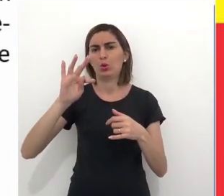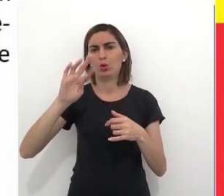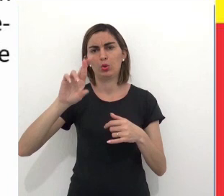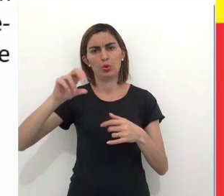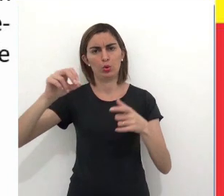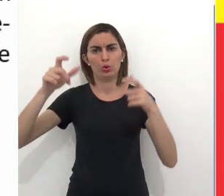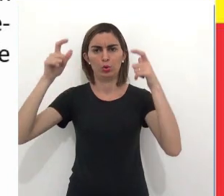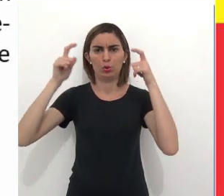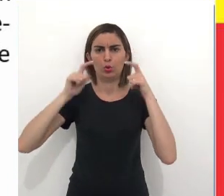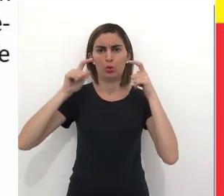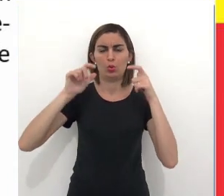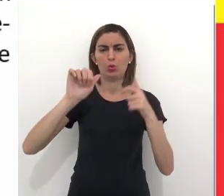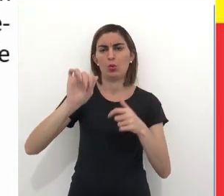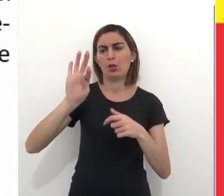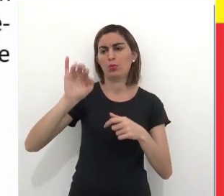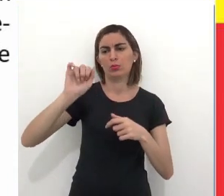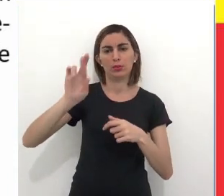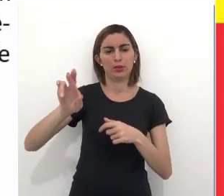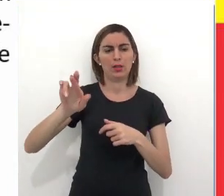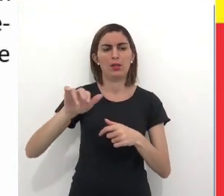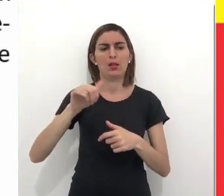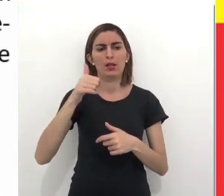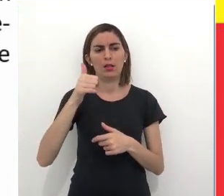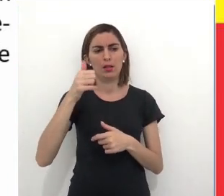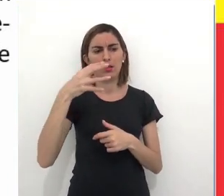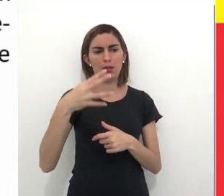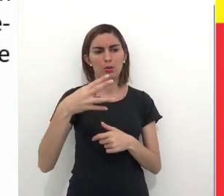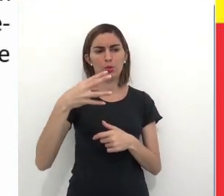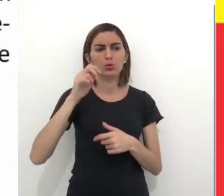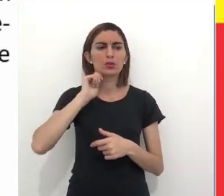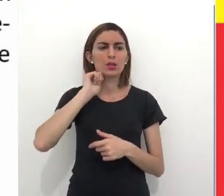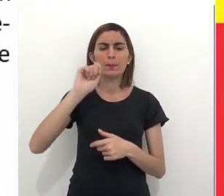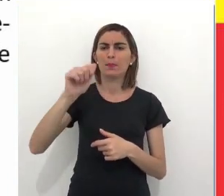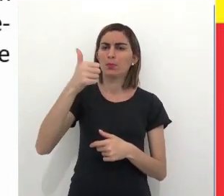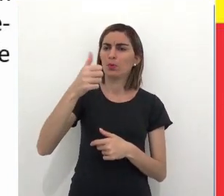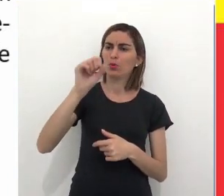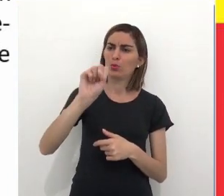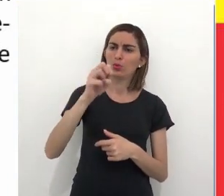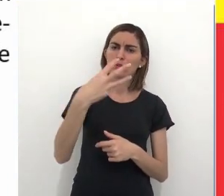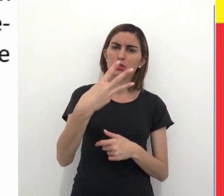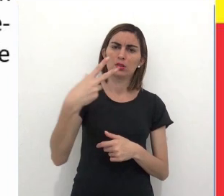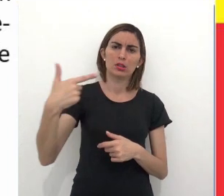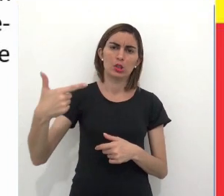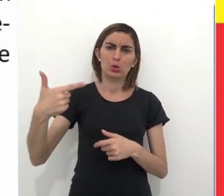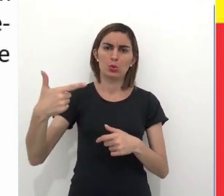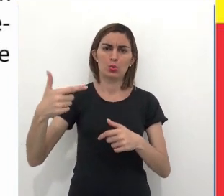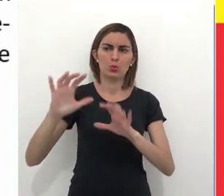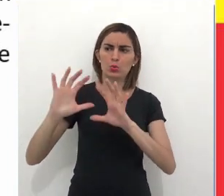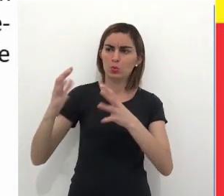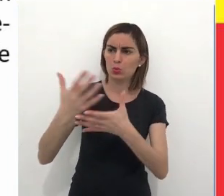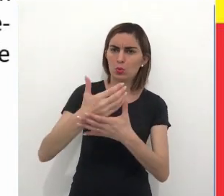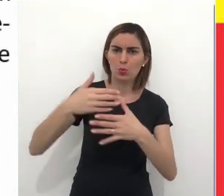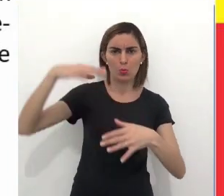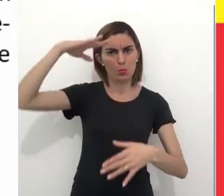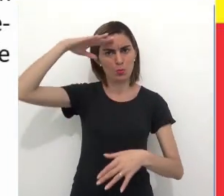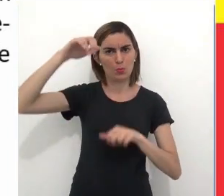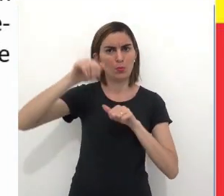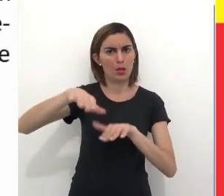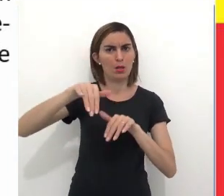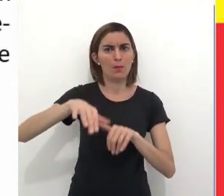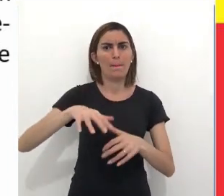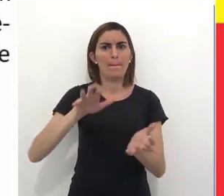em 14 de abril de 32, promoveram o levante de um batalhão militar do